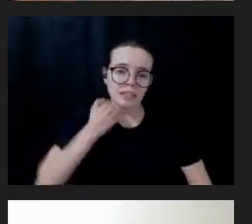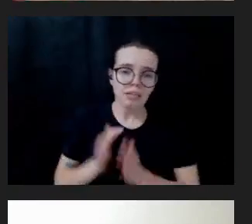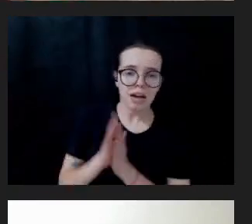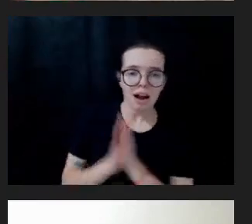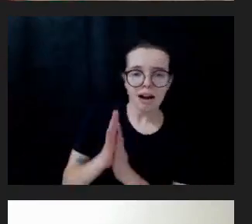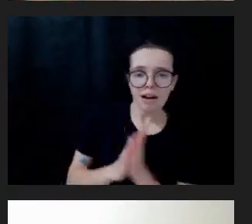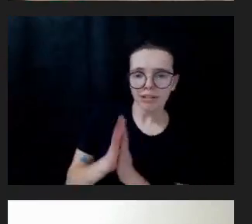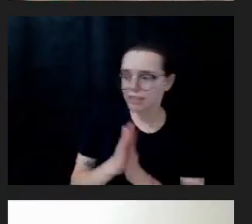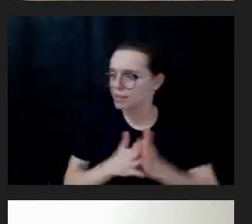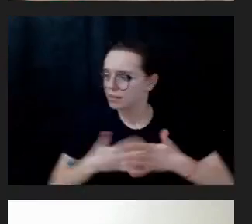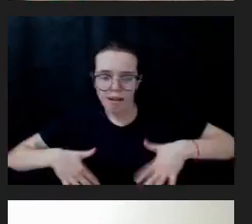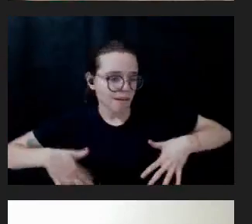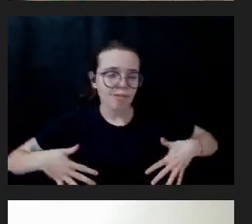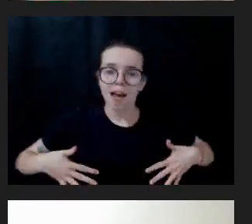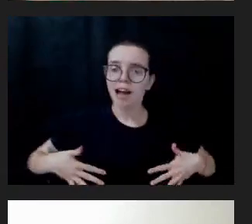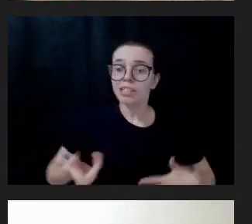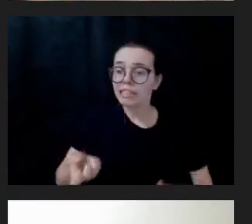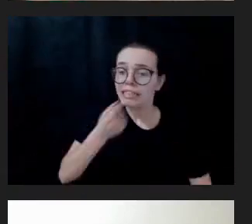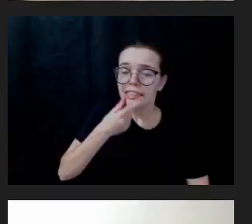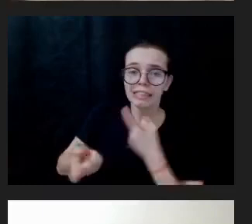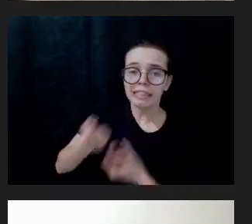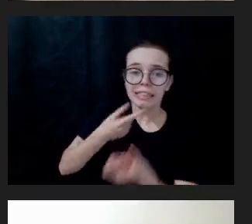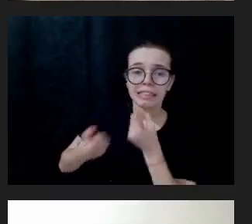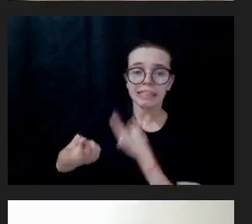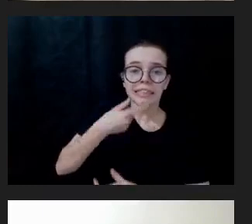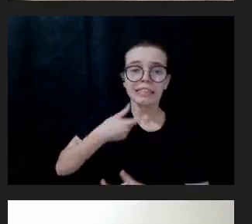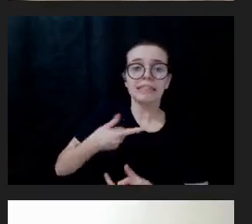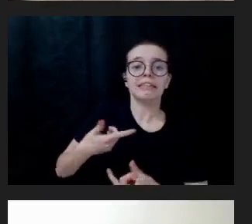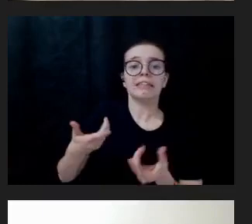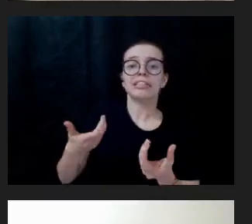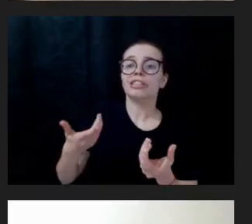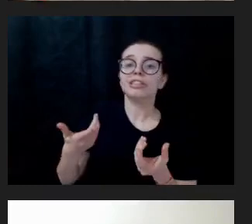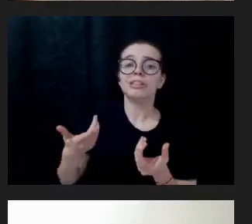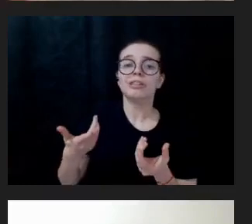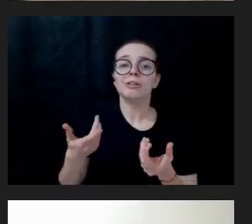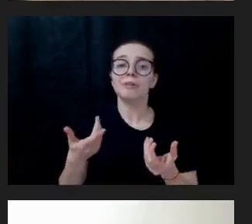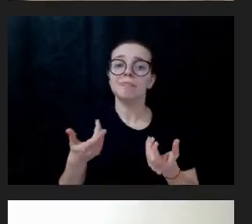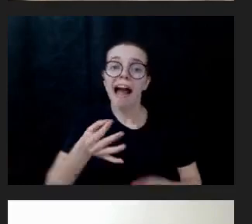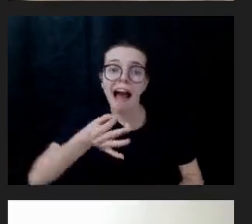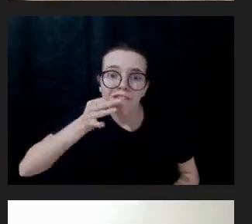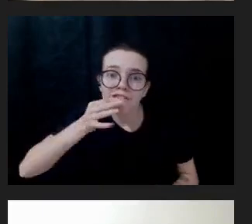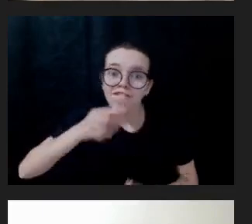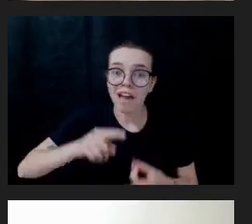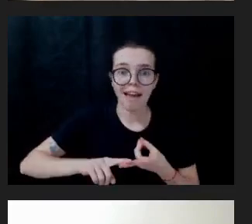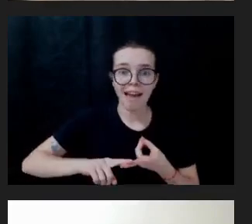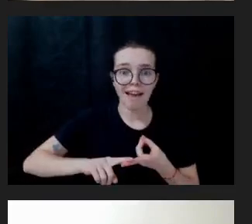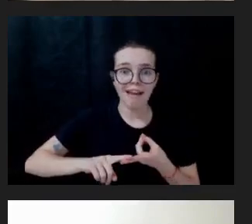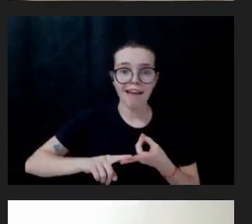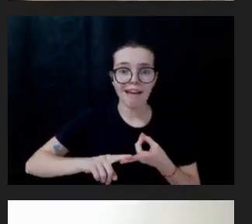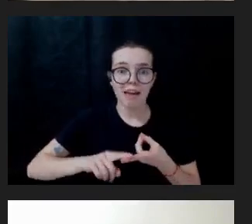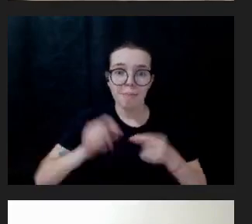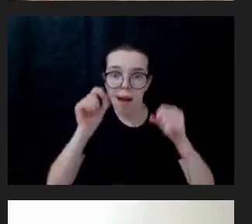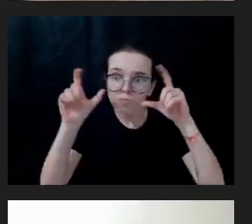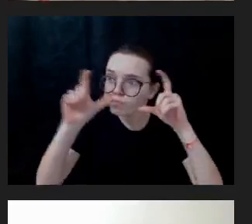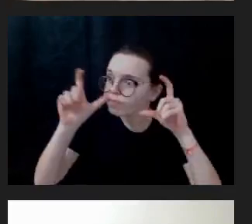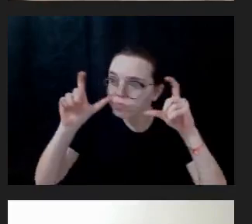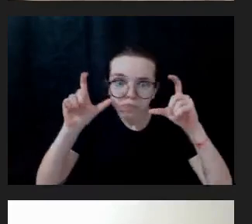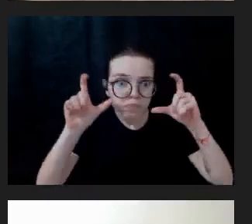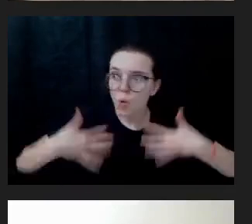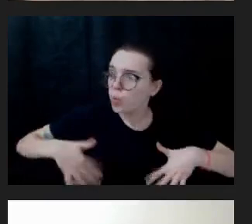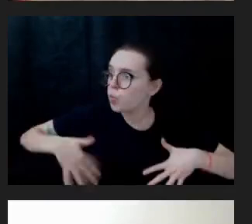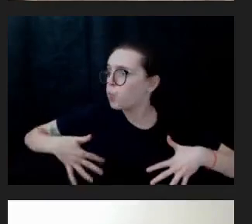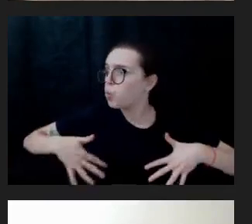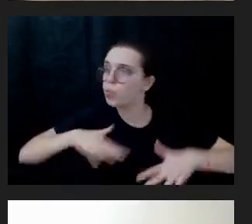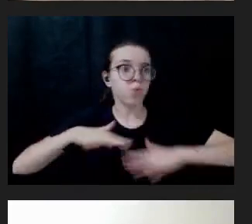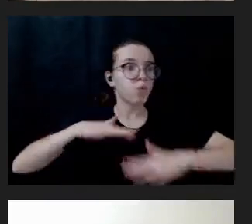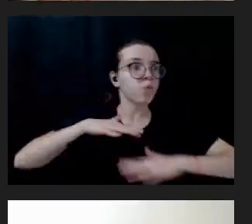E estava tomando vários estimulantes, né? Cafeína, coisas para não dormir. Então tinha uma rotina